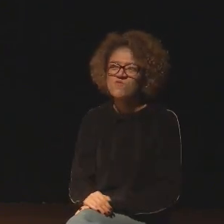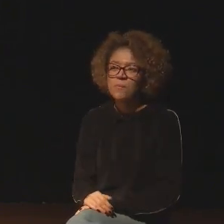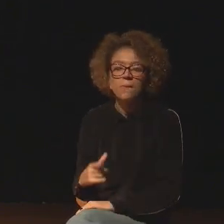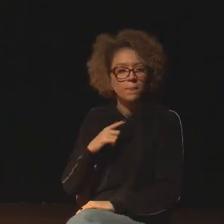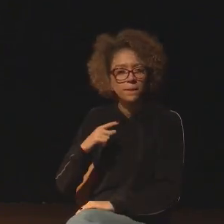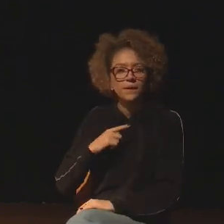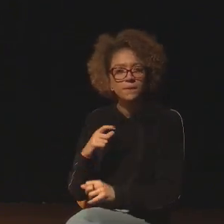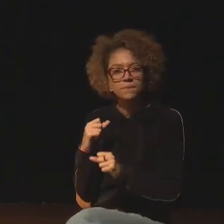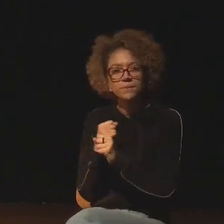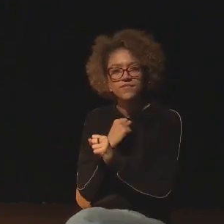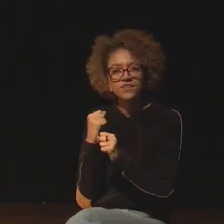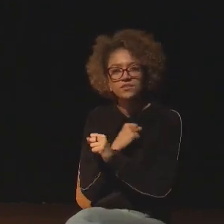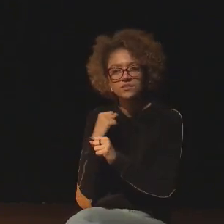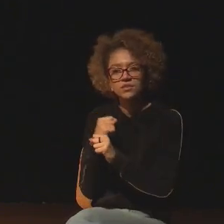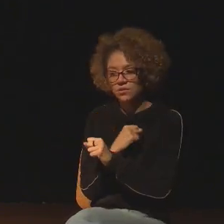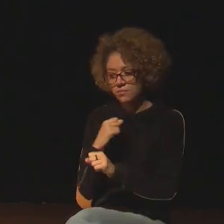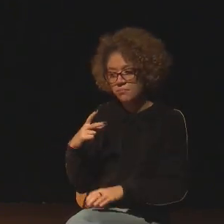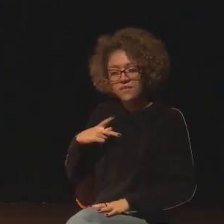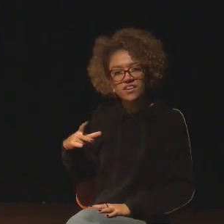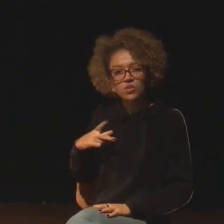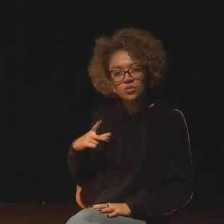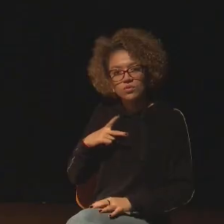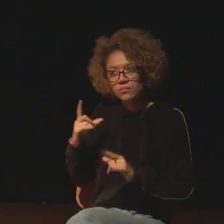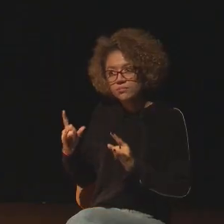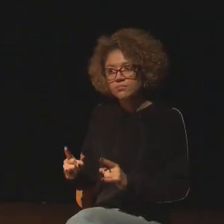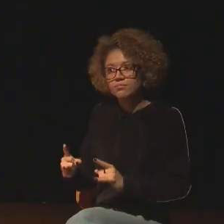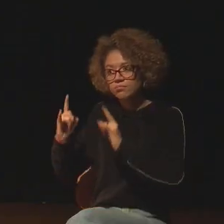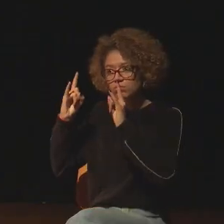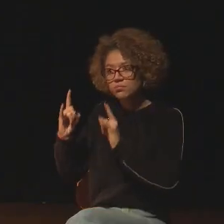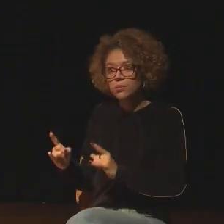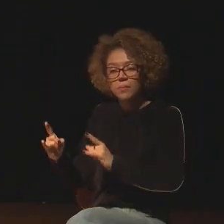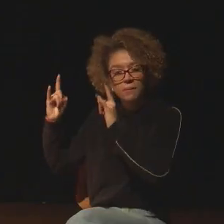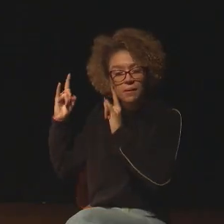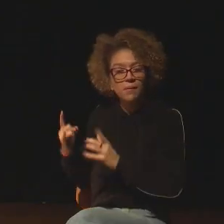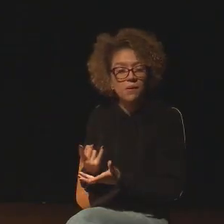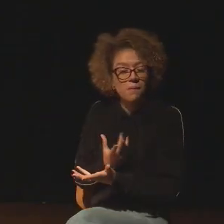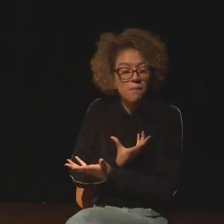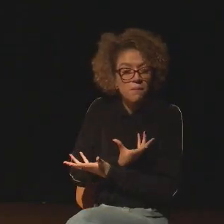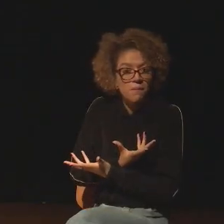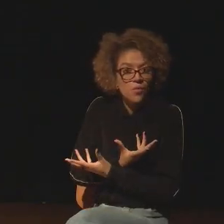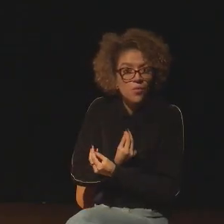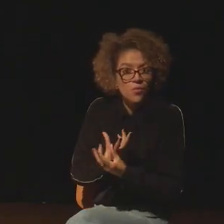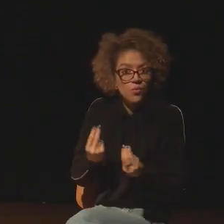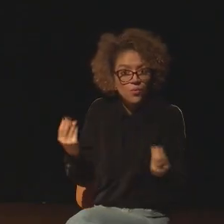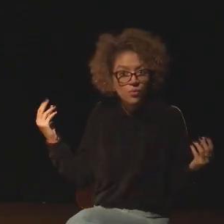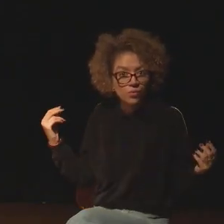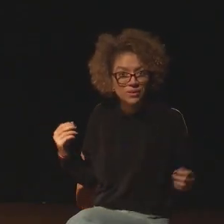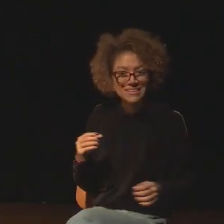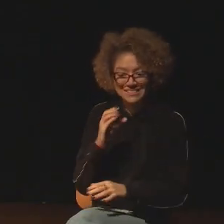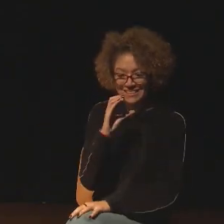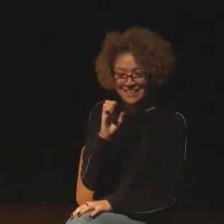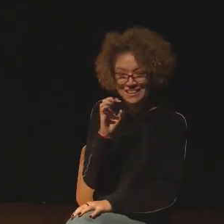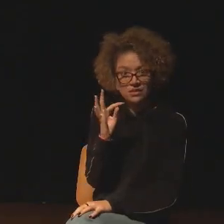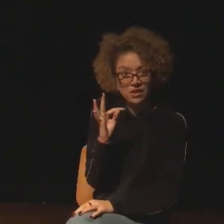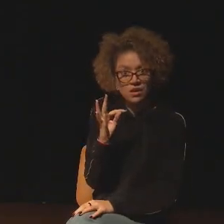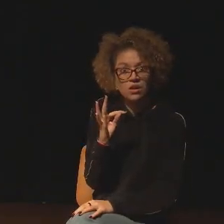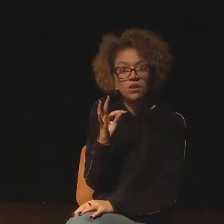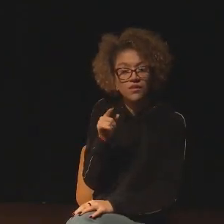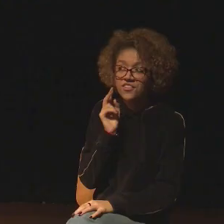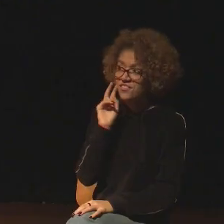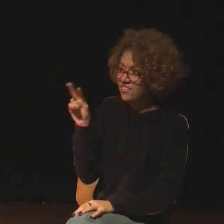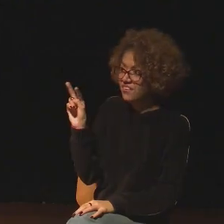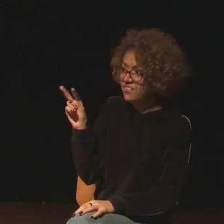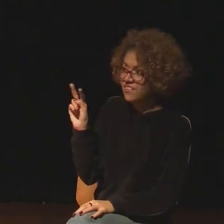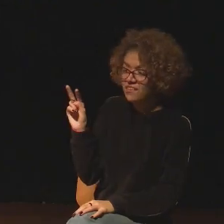privado, da iniciativa privada, numa pista de rolamento, gente. A CET está ali todo dia. E eles sabem, a